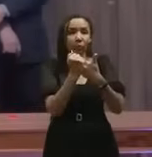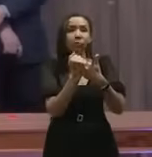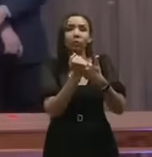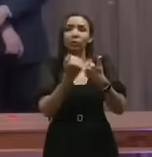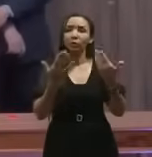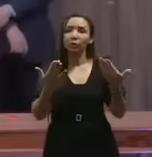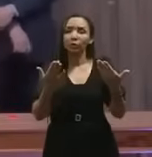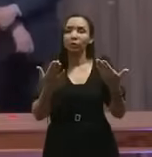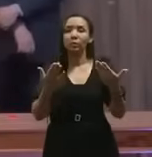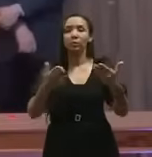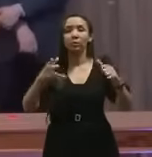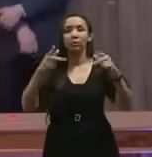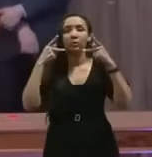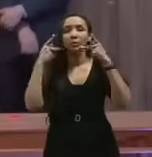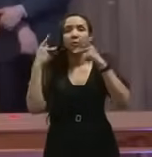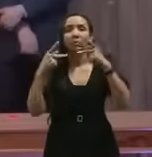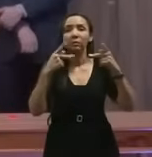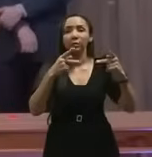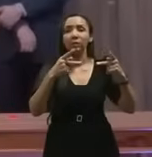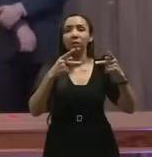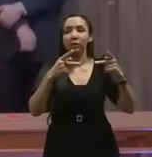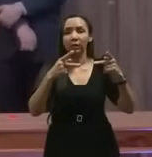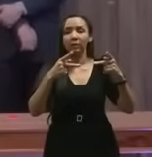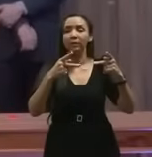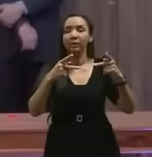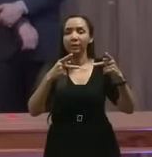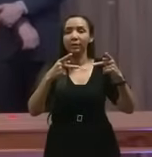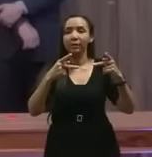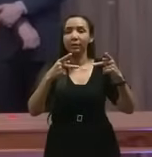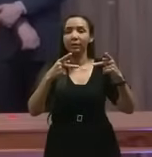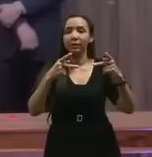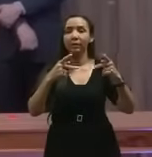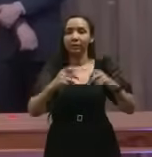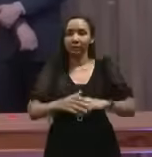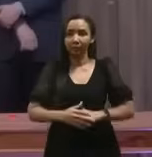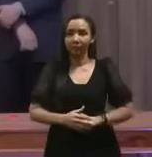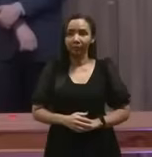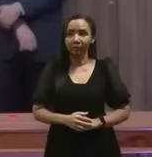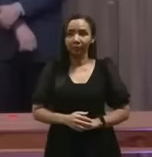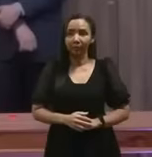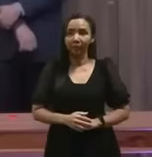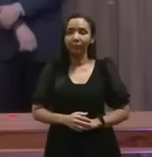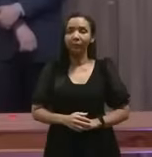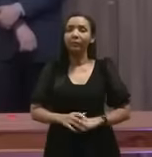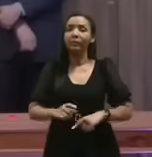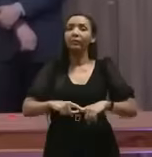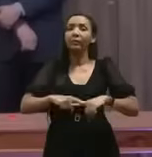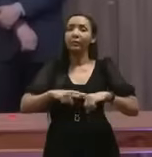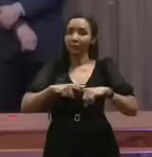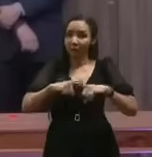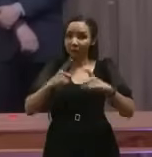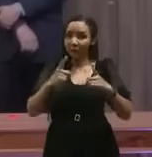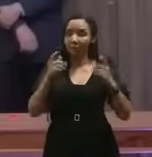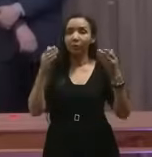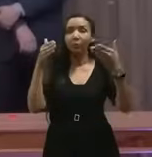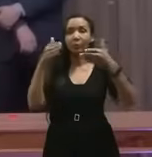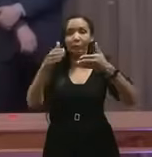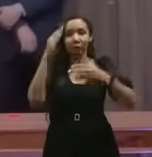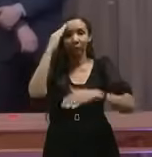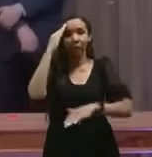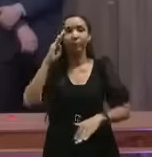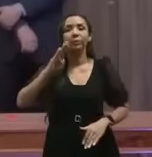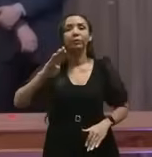por nada na igreja porque só teve uma cidade que não viu milagre que não viu coisa